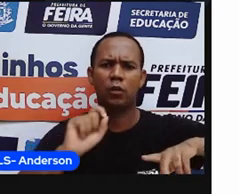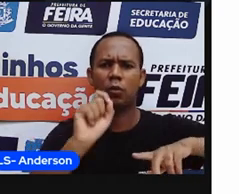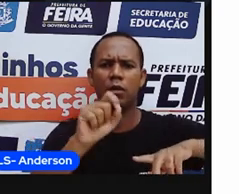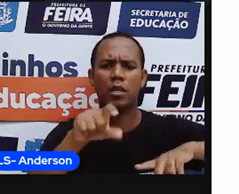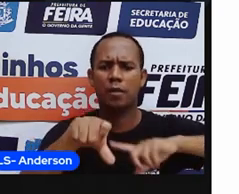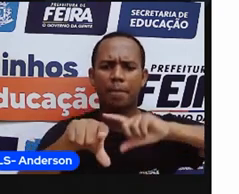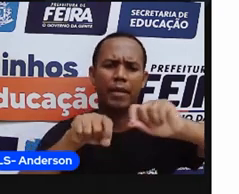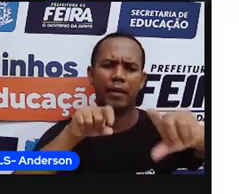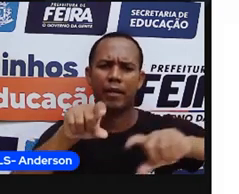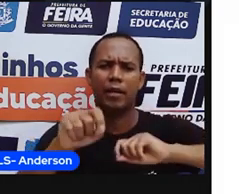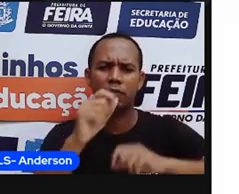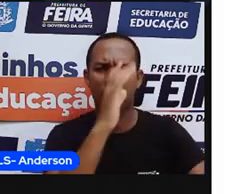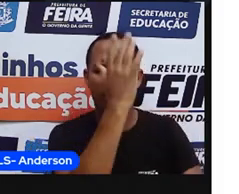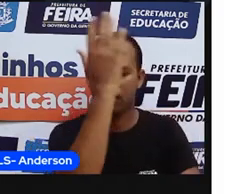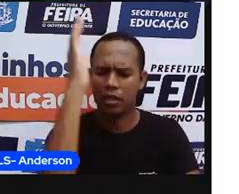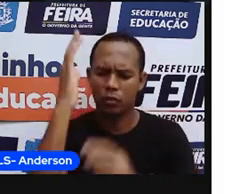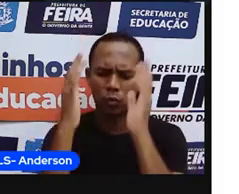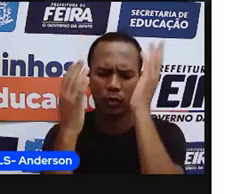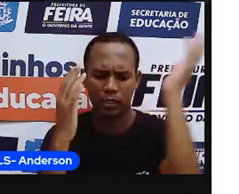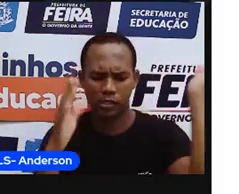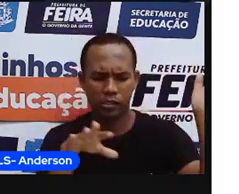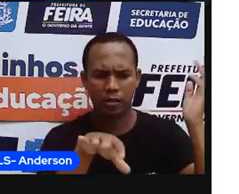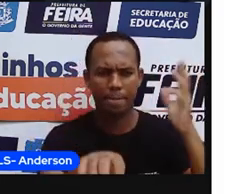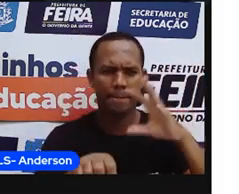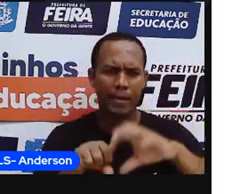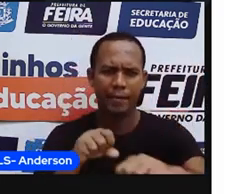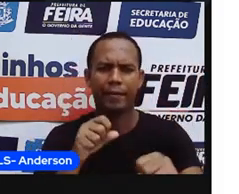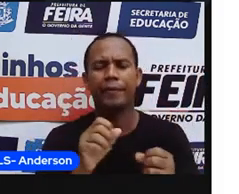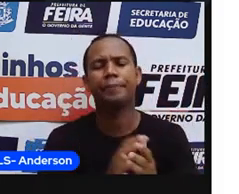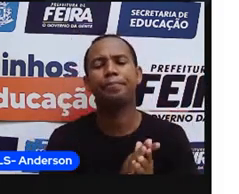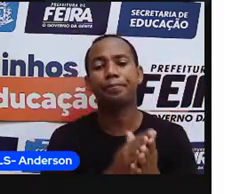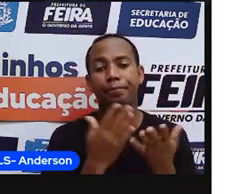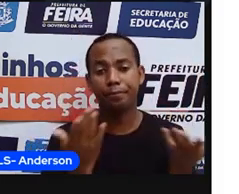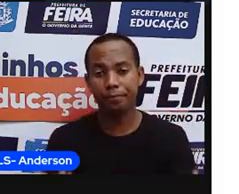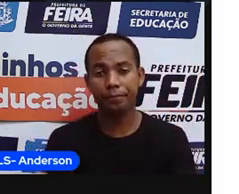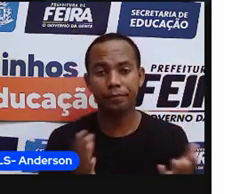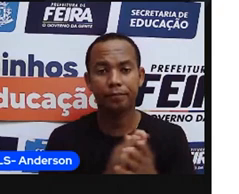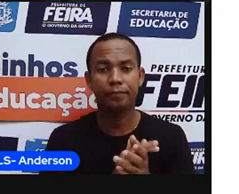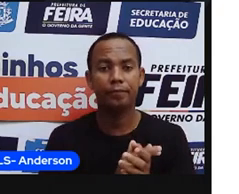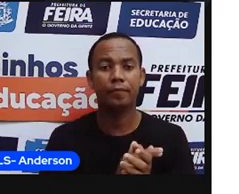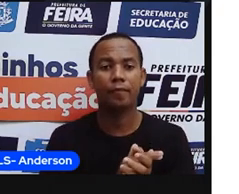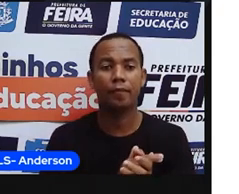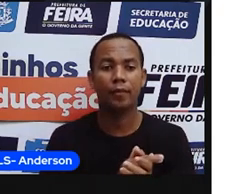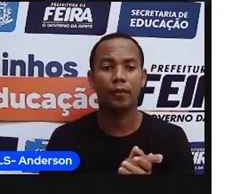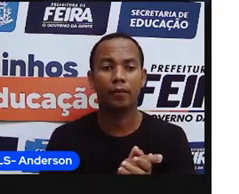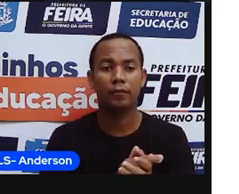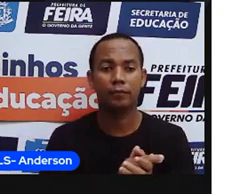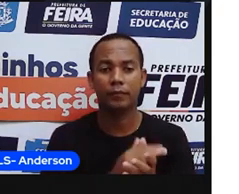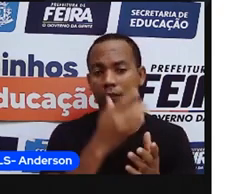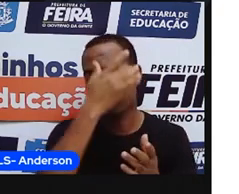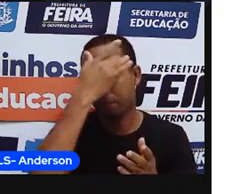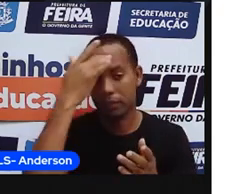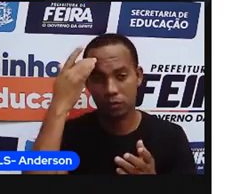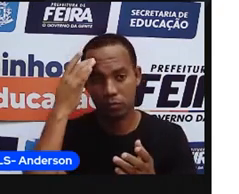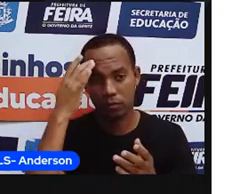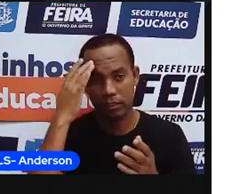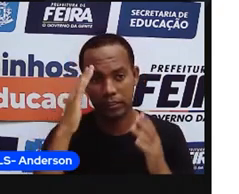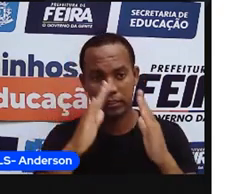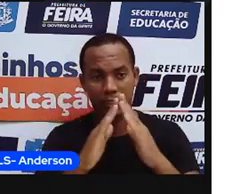coletados de onde? Da natureza. Então, assim, o pessoal, né, da zona